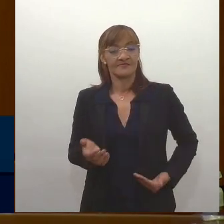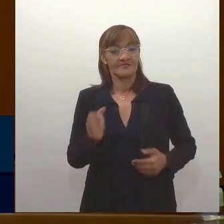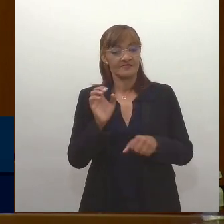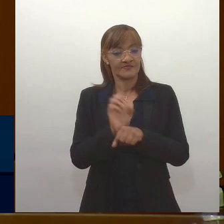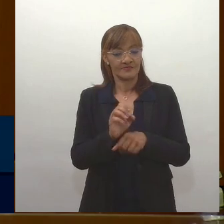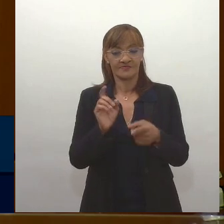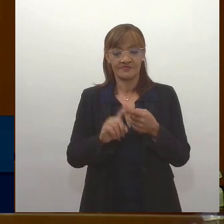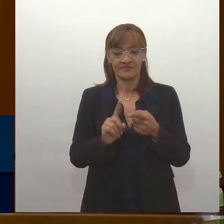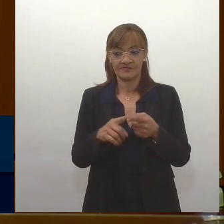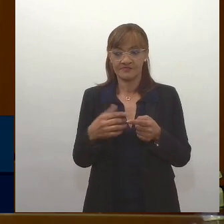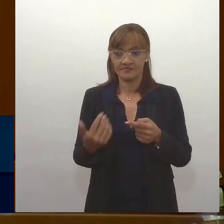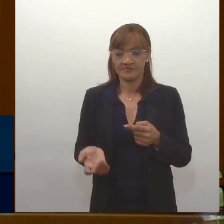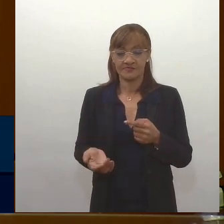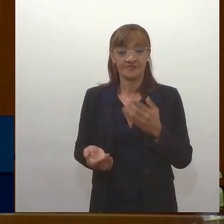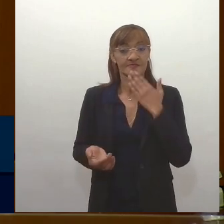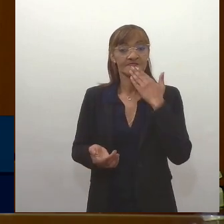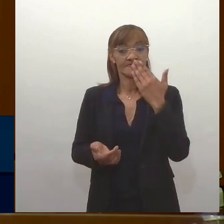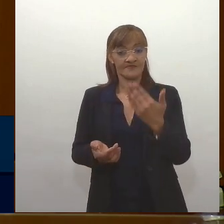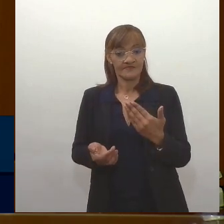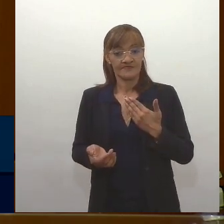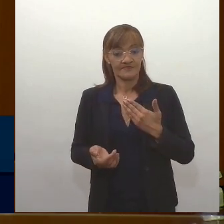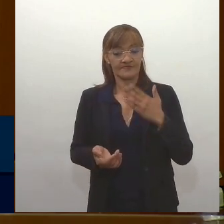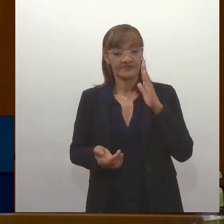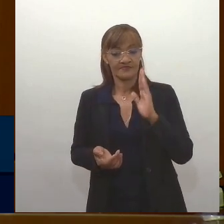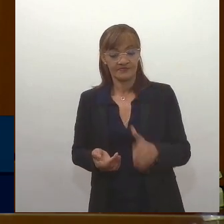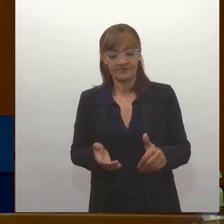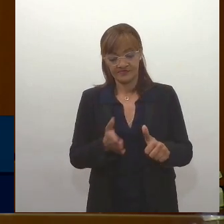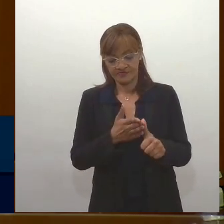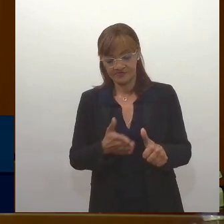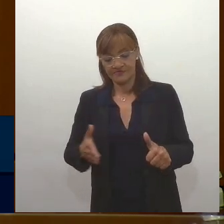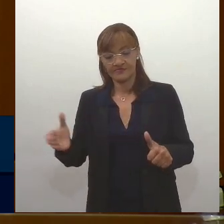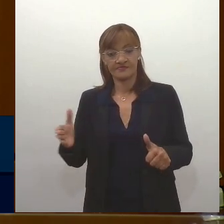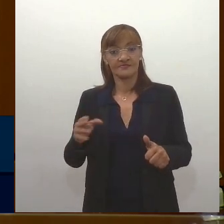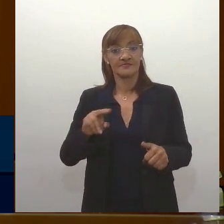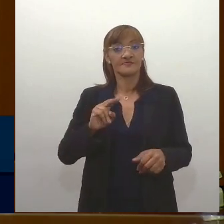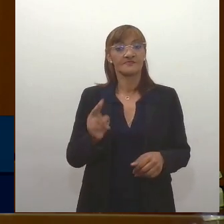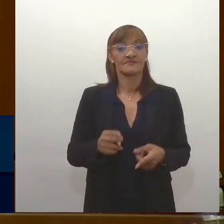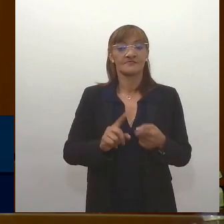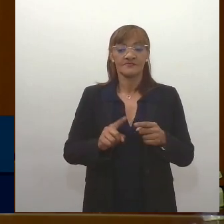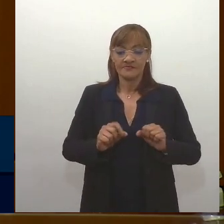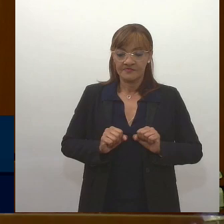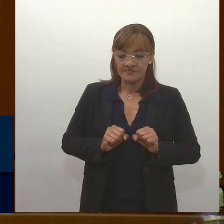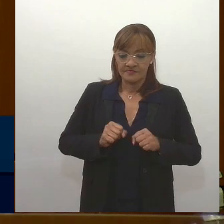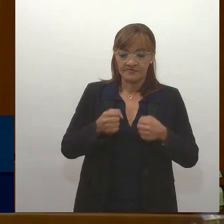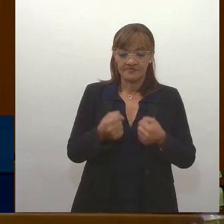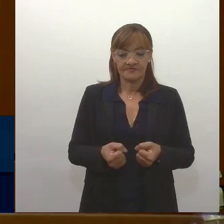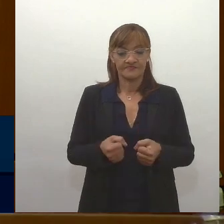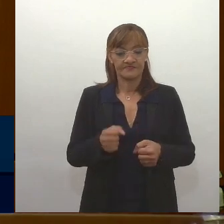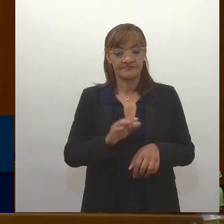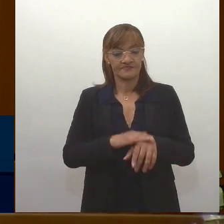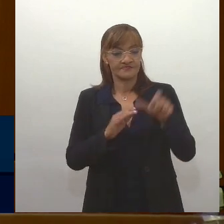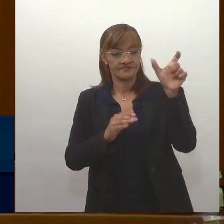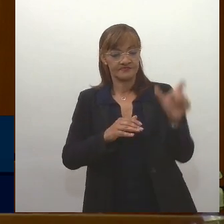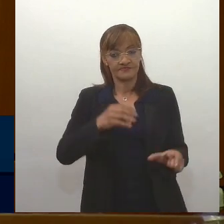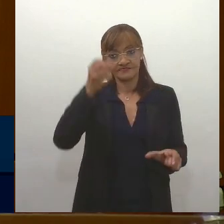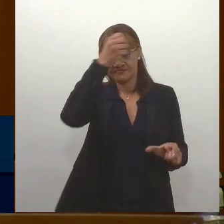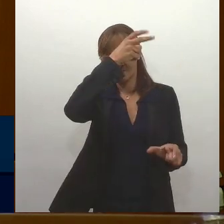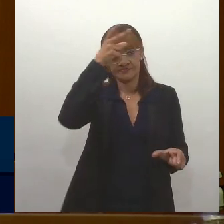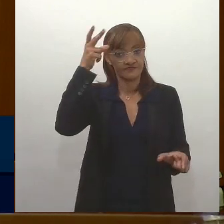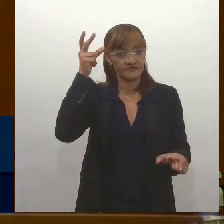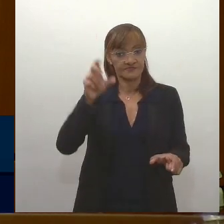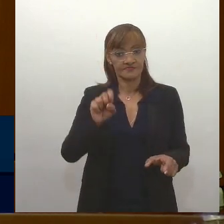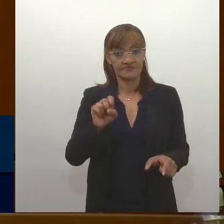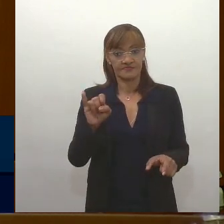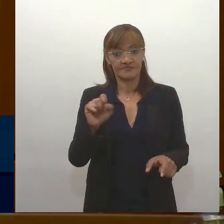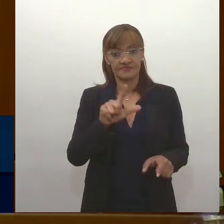por nosso mandato ou através dos esforços da prefeita Silvani entre os benefícios levados